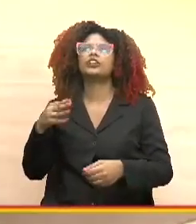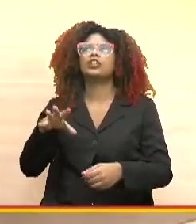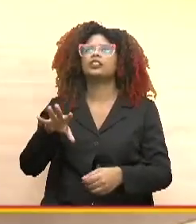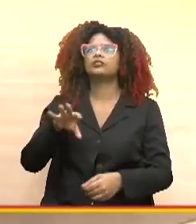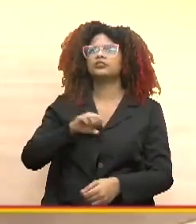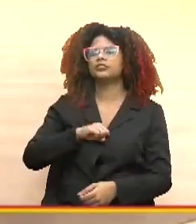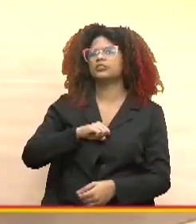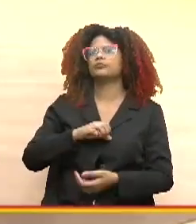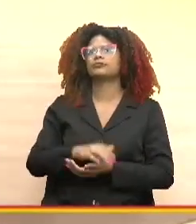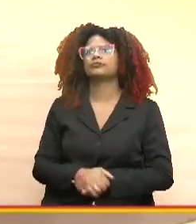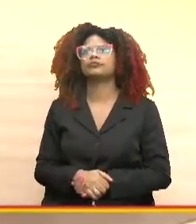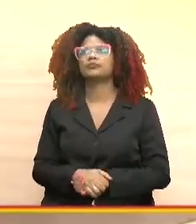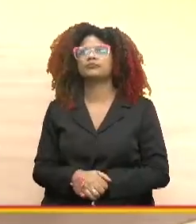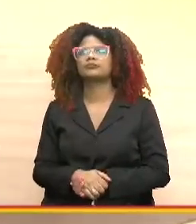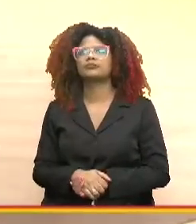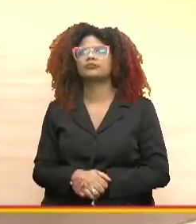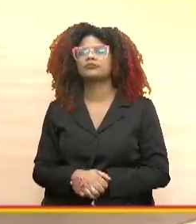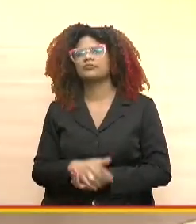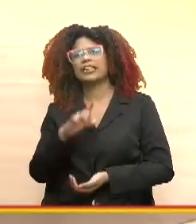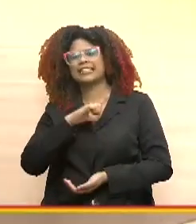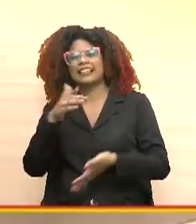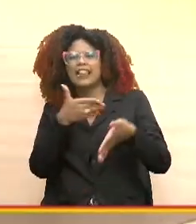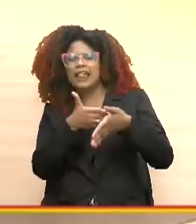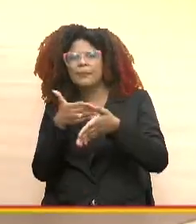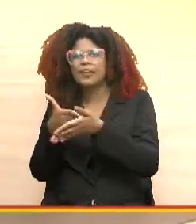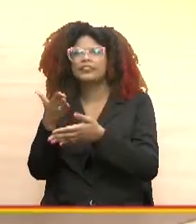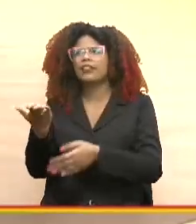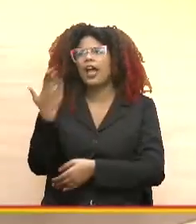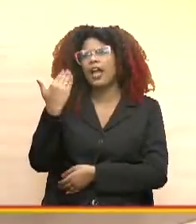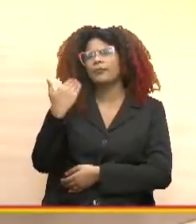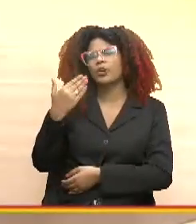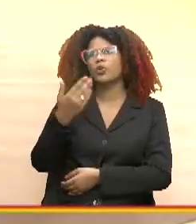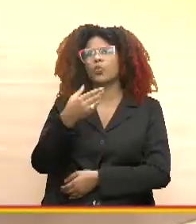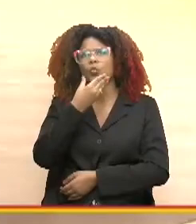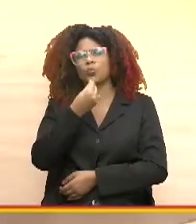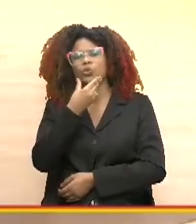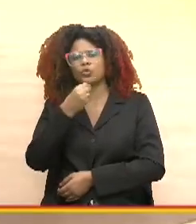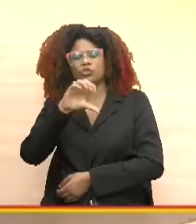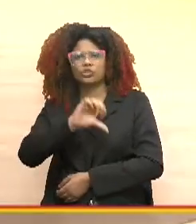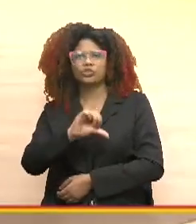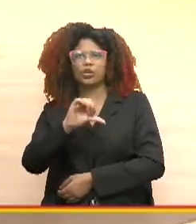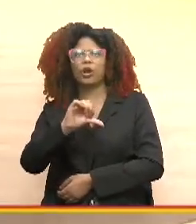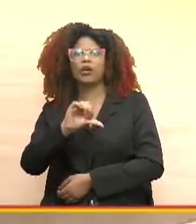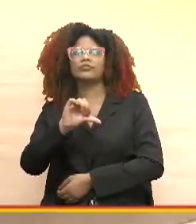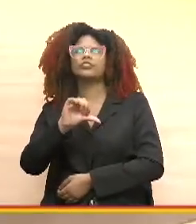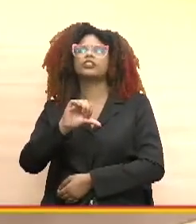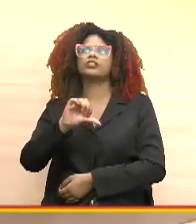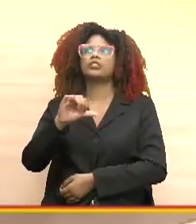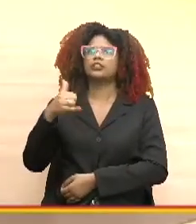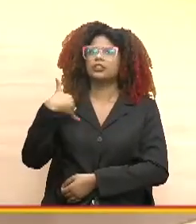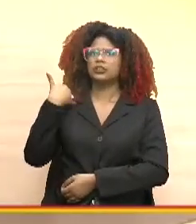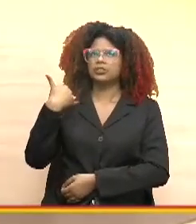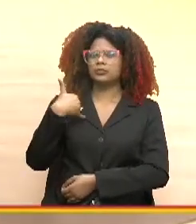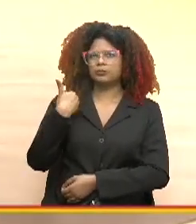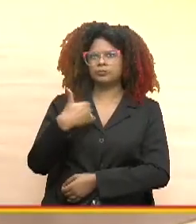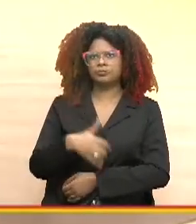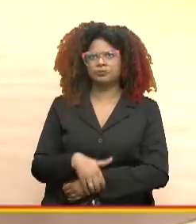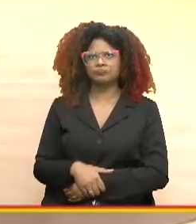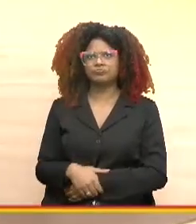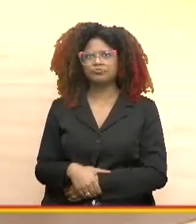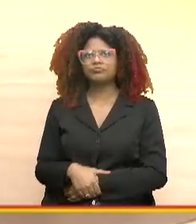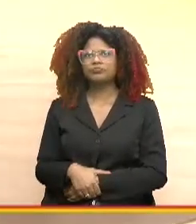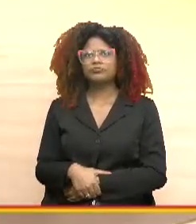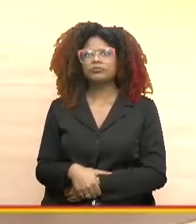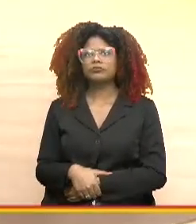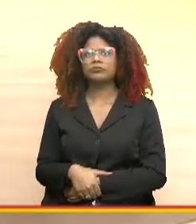quem que era adotar não pode apanhar mas também assim nessa época o menino de 9 anos que eu conheci ele com sete um menino com nove anos